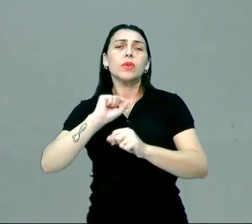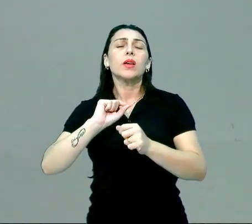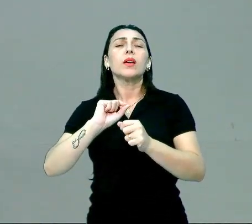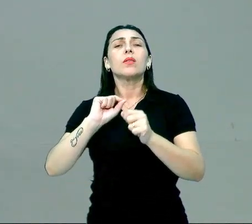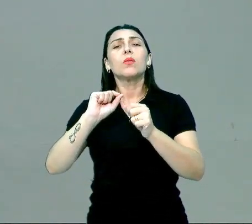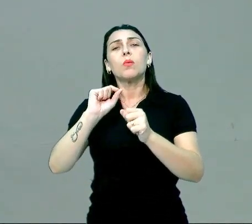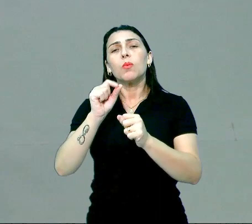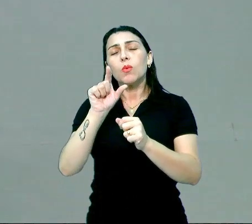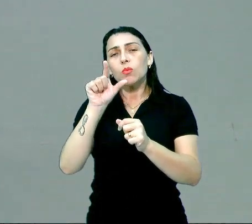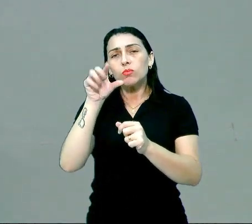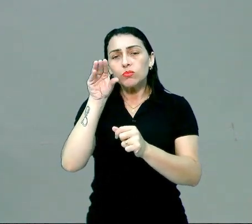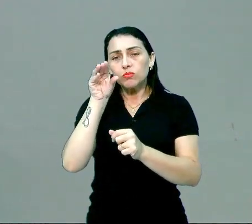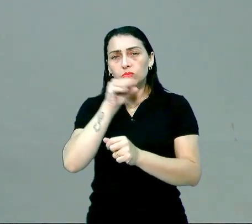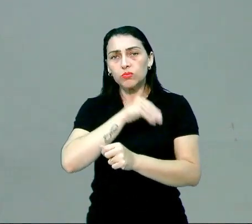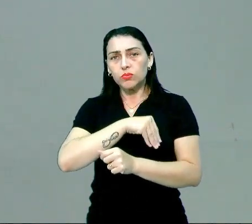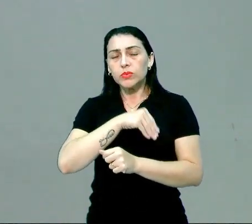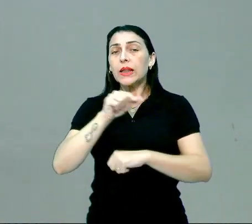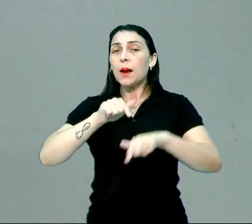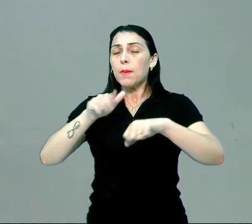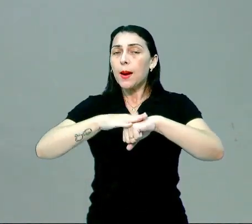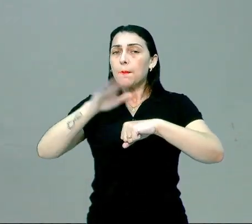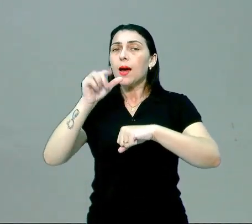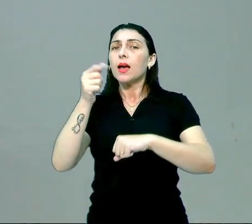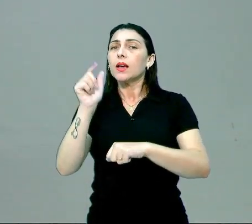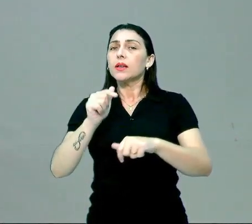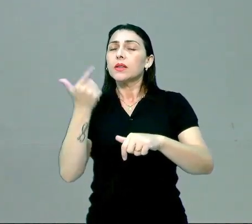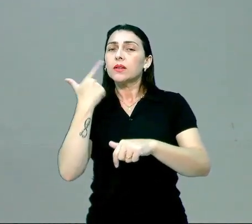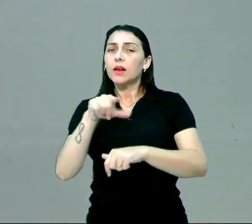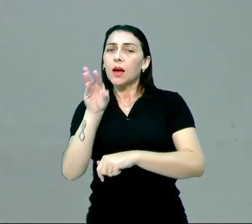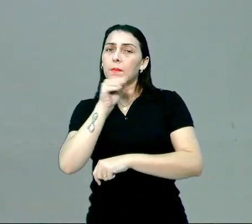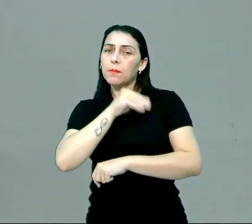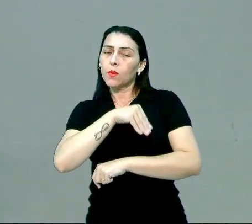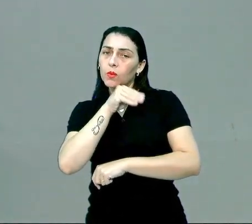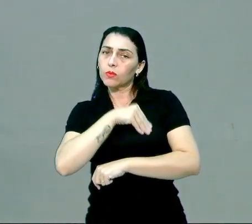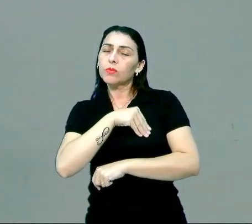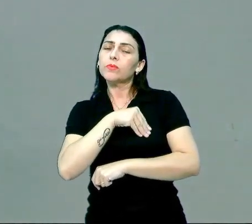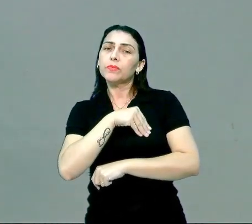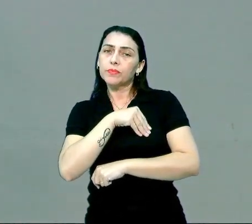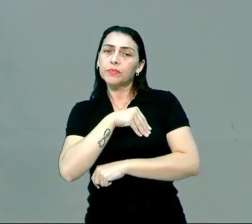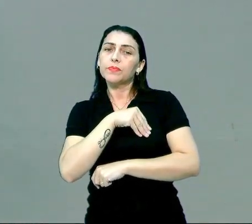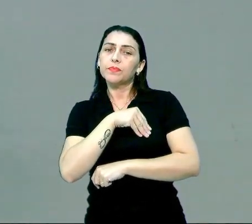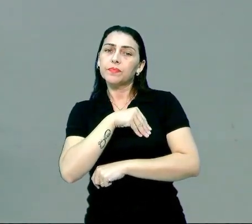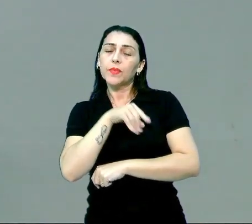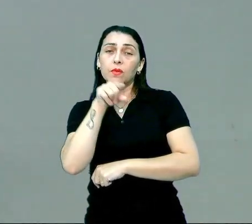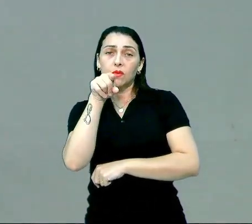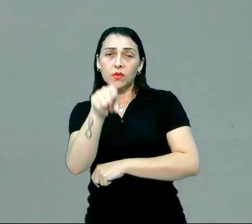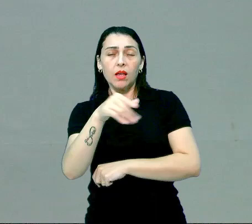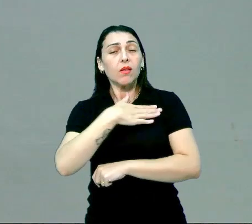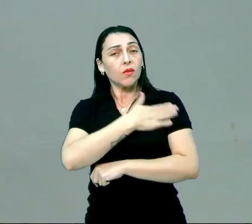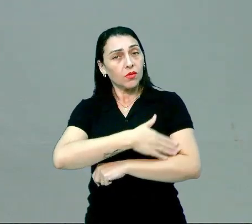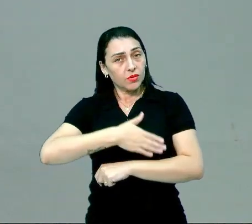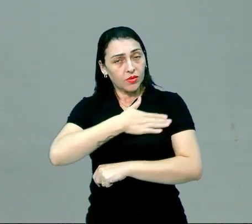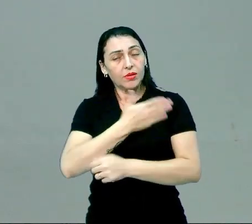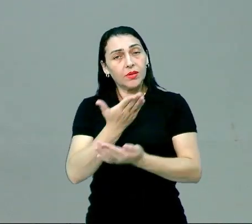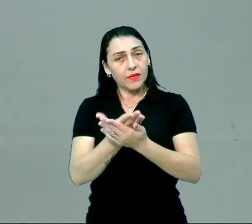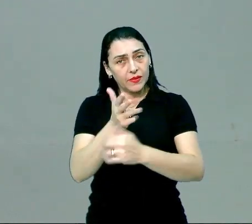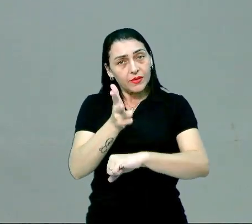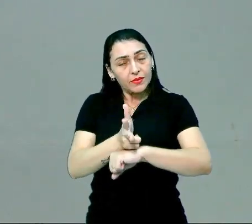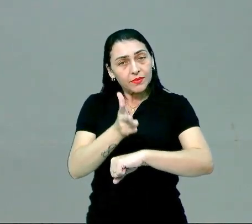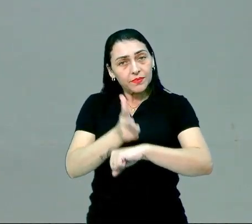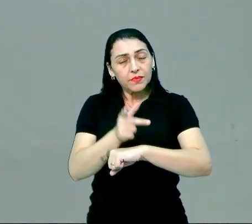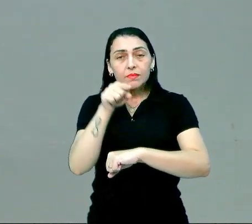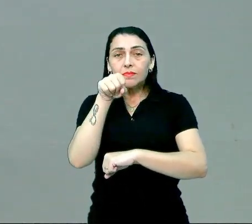às relações de trabalho em que elas são completamente desprestigiadas. Você gostou dessa